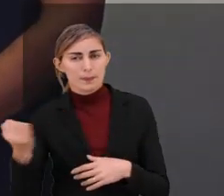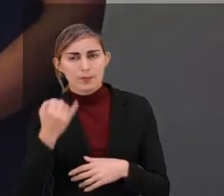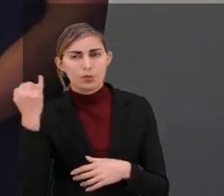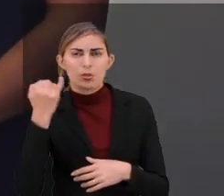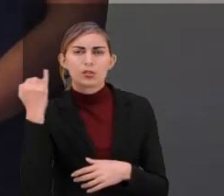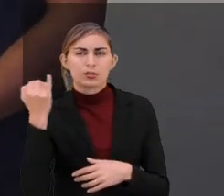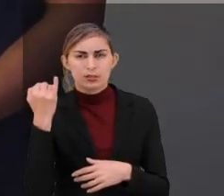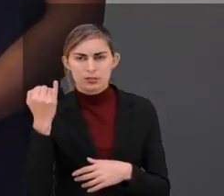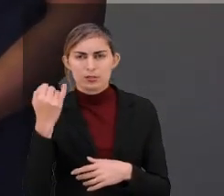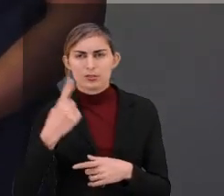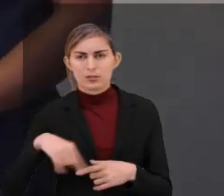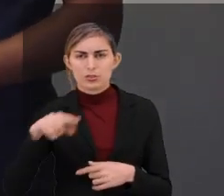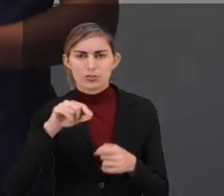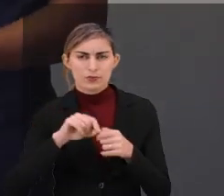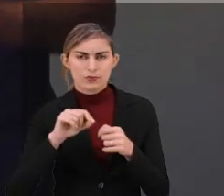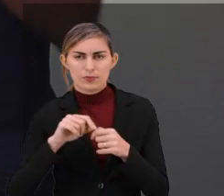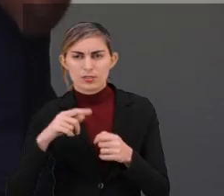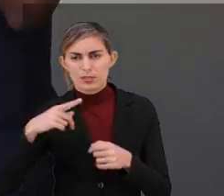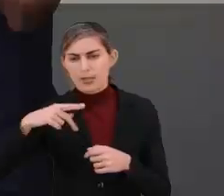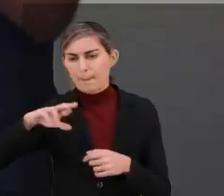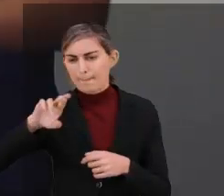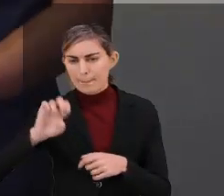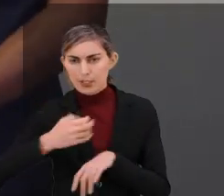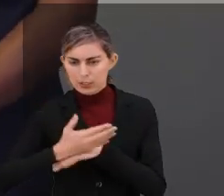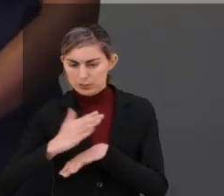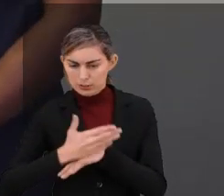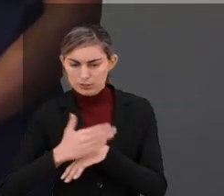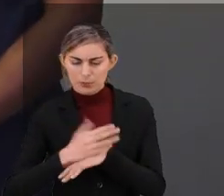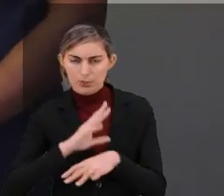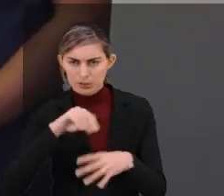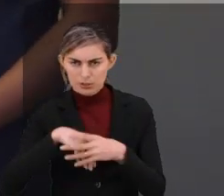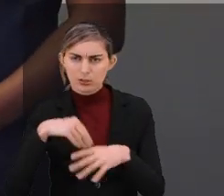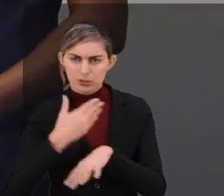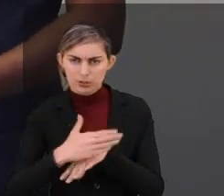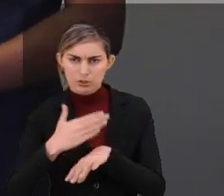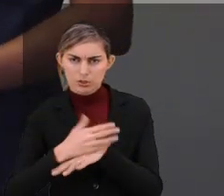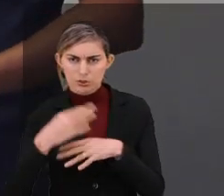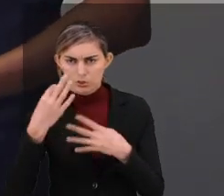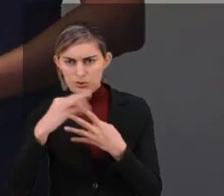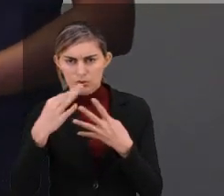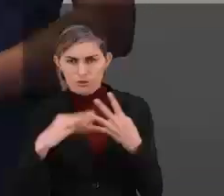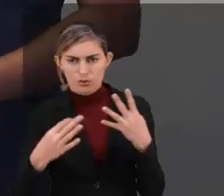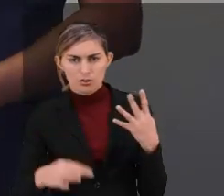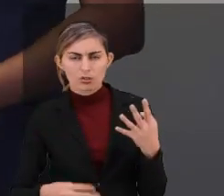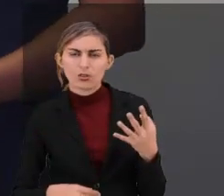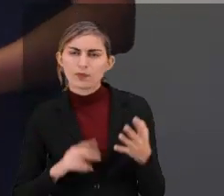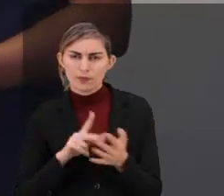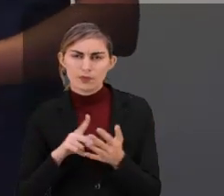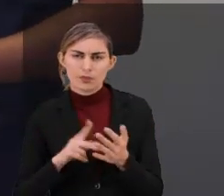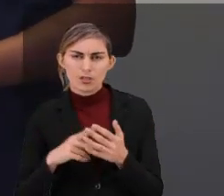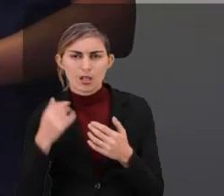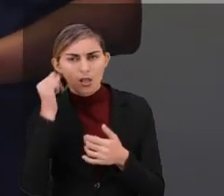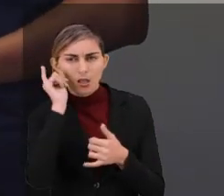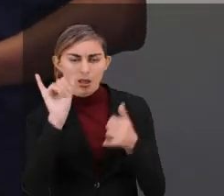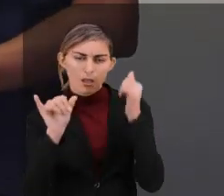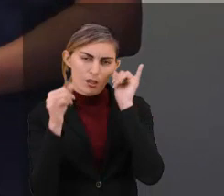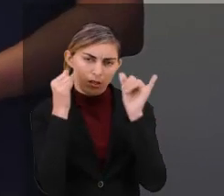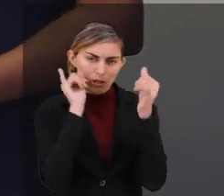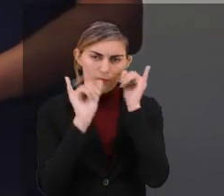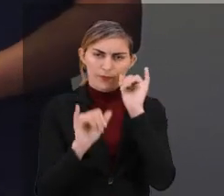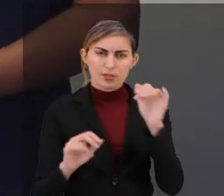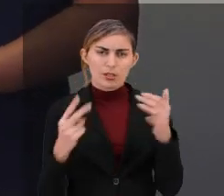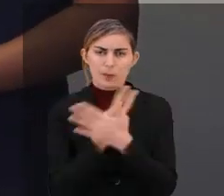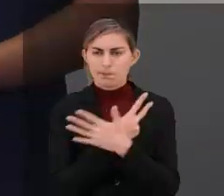A grande importância da gente fazer um pré-treinamento e um treinamento dentro do contexto de logística é realmente evitar os